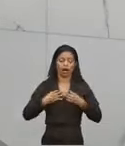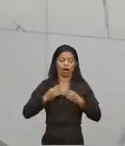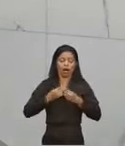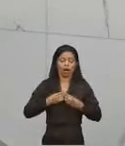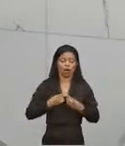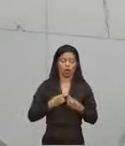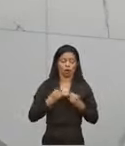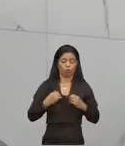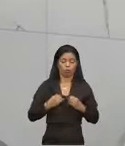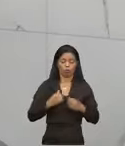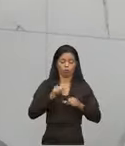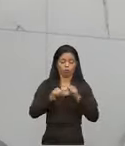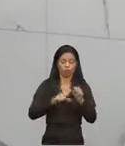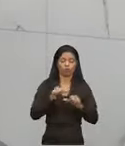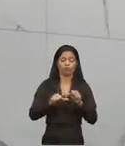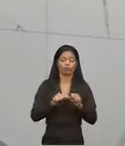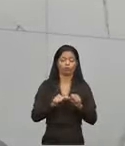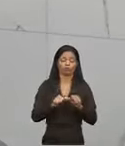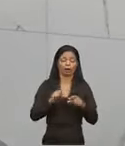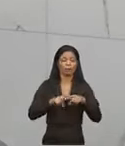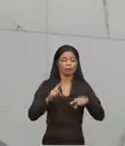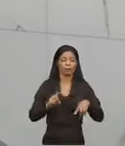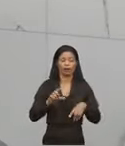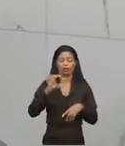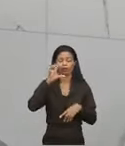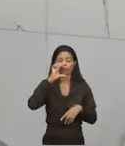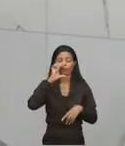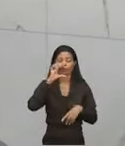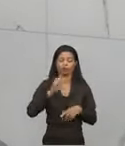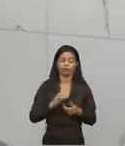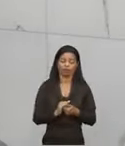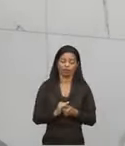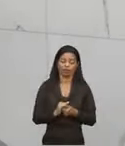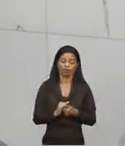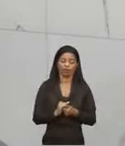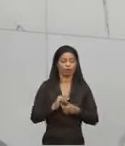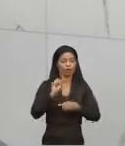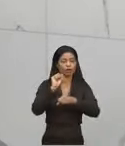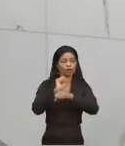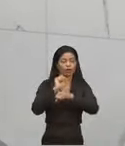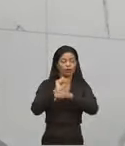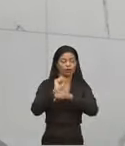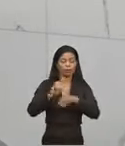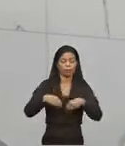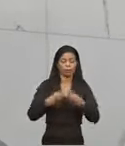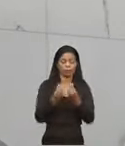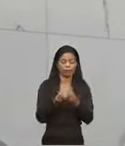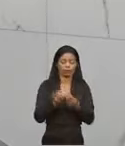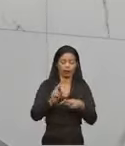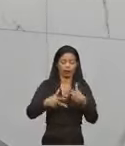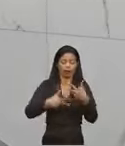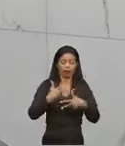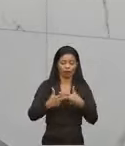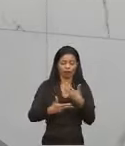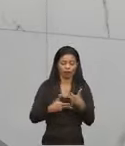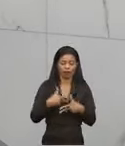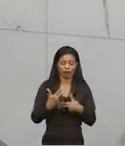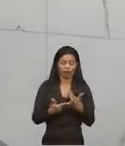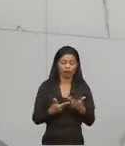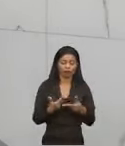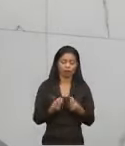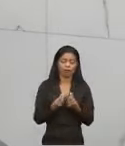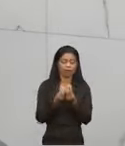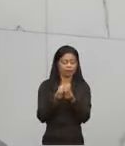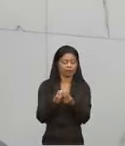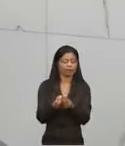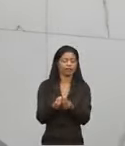prefeito Elinaldo falou, vereador Nilton, vamos aguardar para dar esse presente ao vereador Jamerson. E hoje Jamerson veio, pediu o prefeito